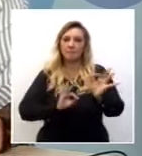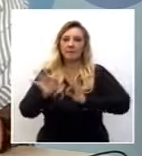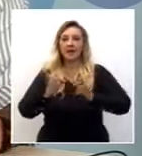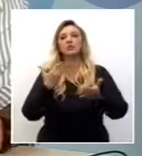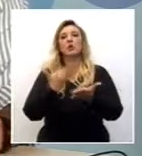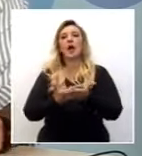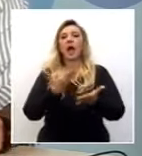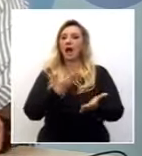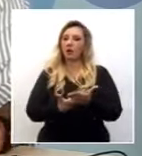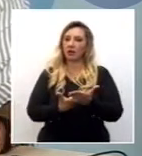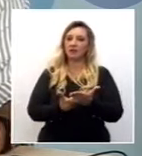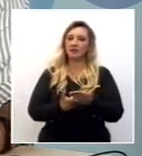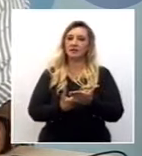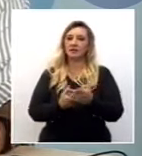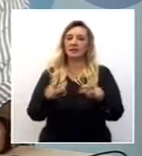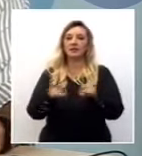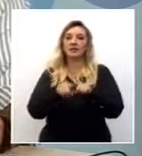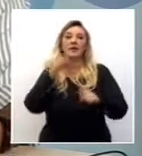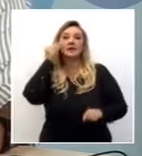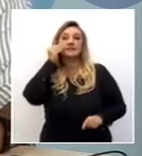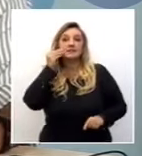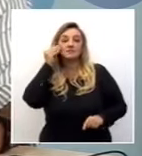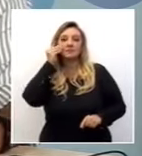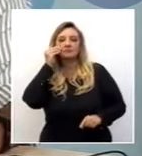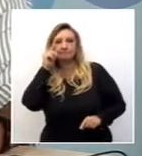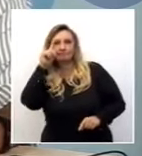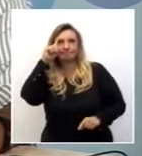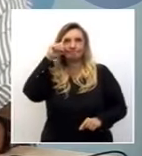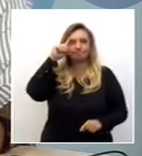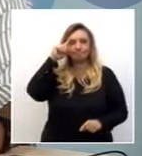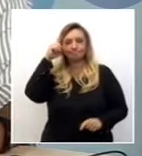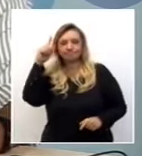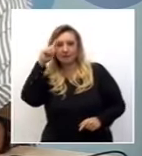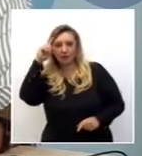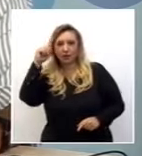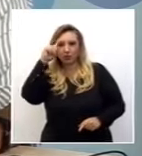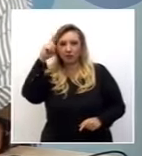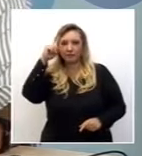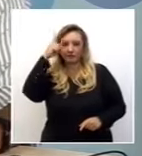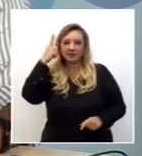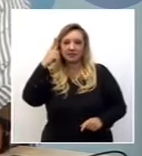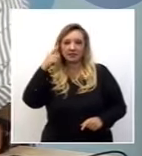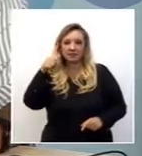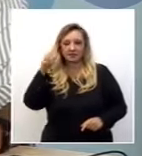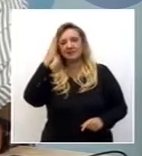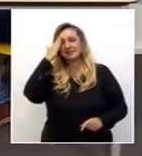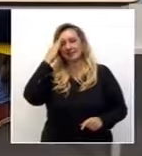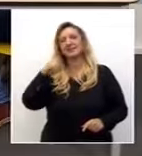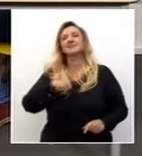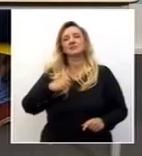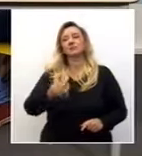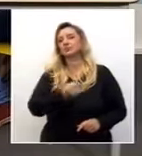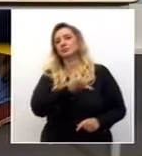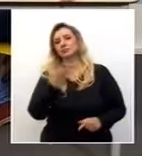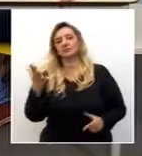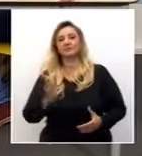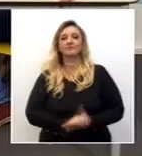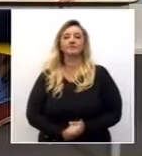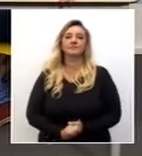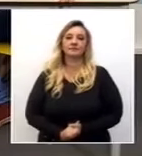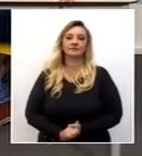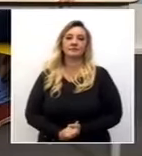aula e essas experiências exitosas que vocês têm na unidade de vocês. A gente sabe que tem muita por aí,